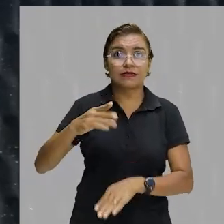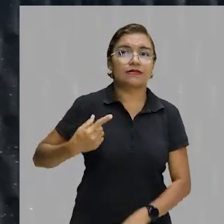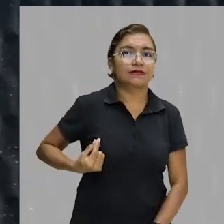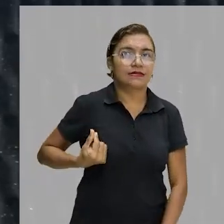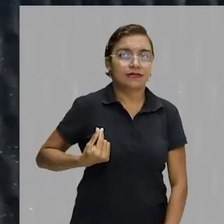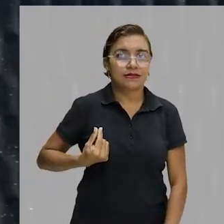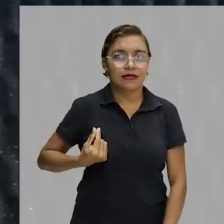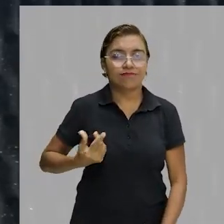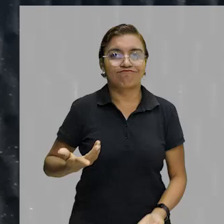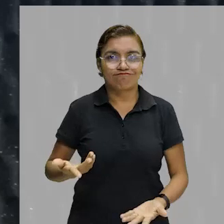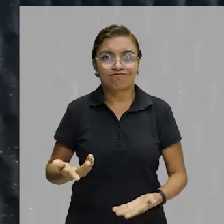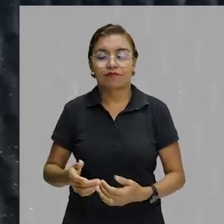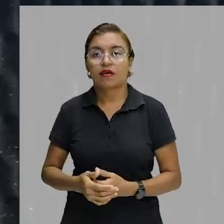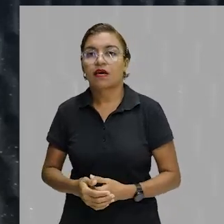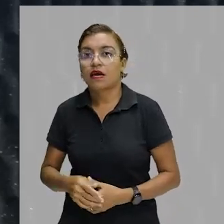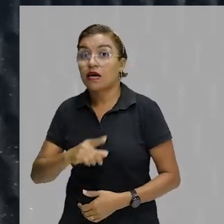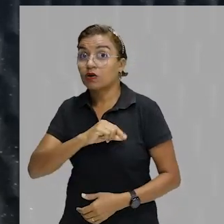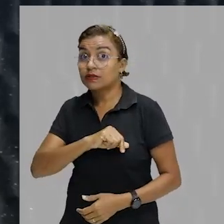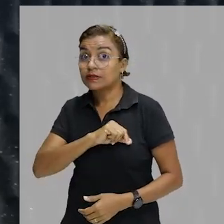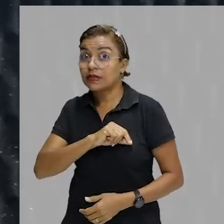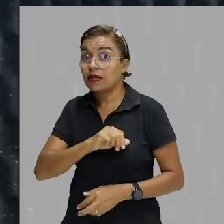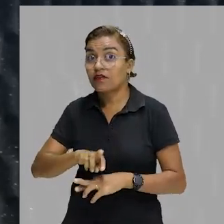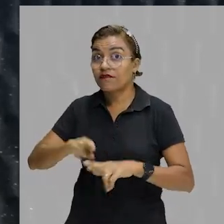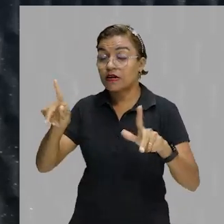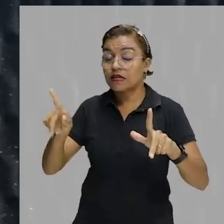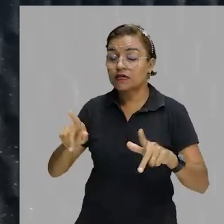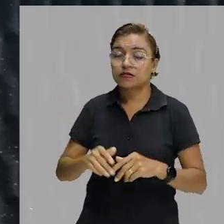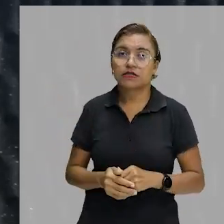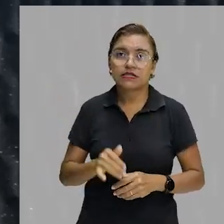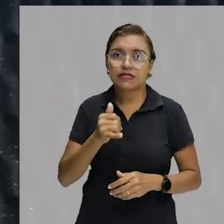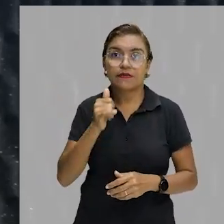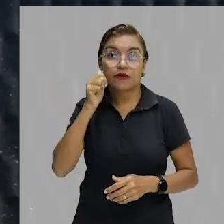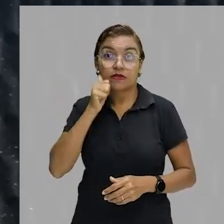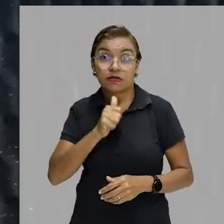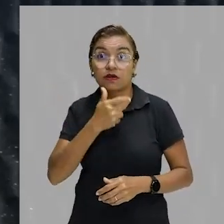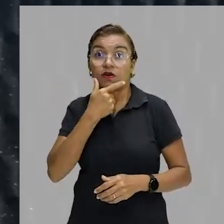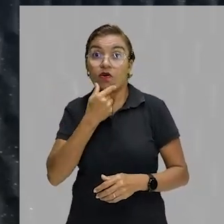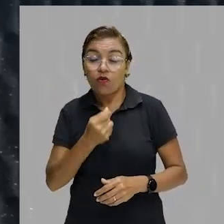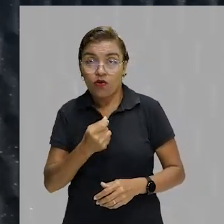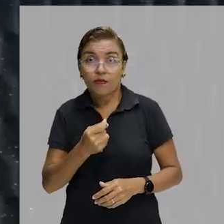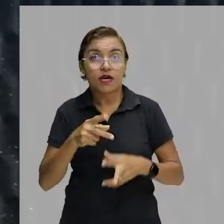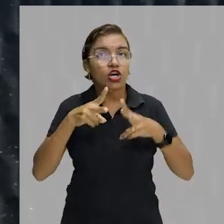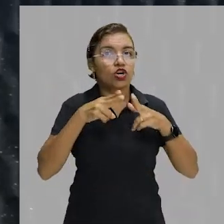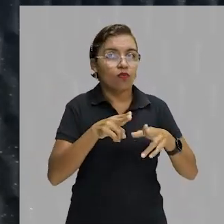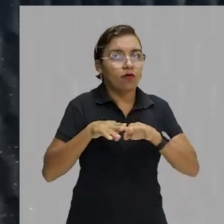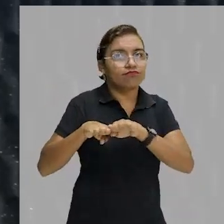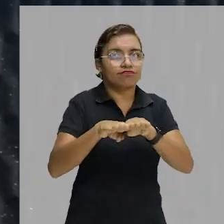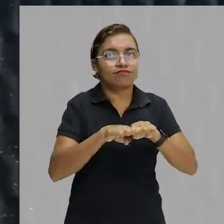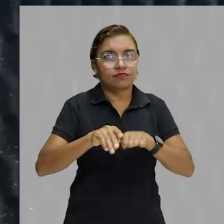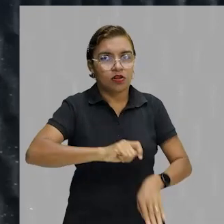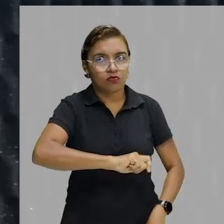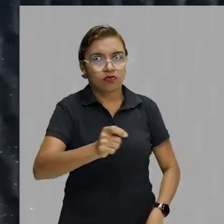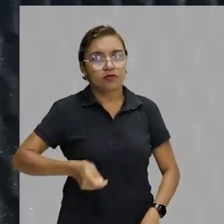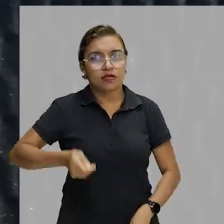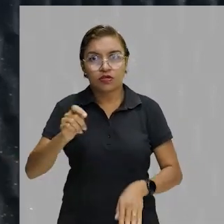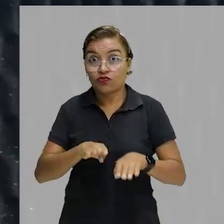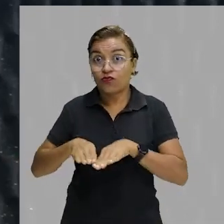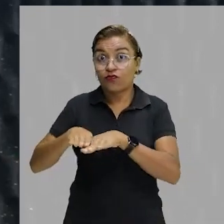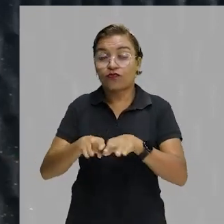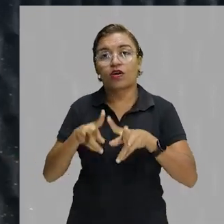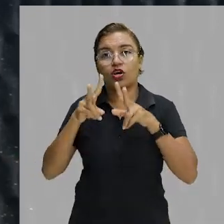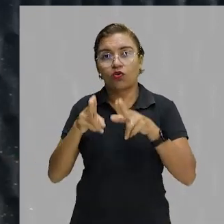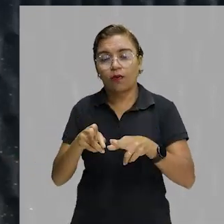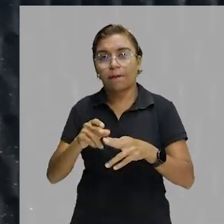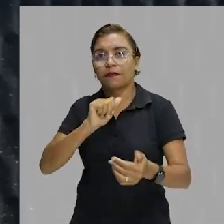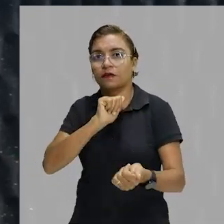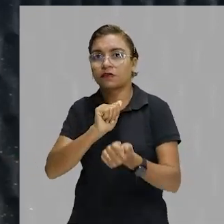existe. Aqui não. Os atletas homens e mulheres são bem pagos. Existe uma certa equiparação. É um dos